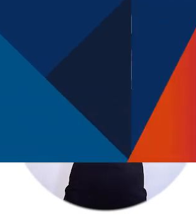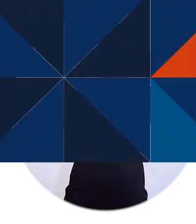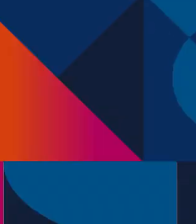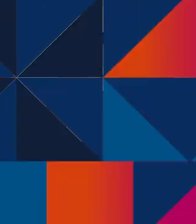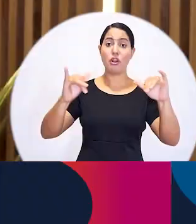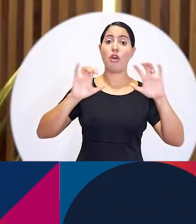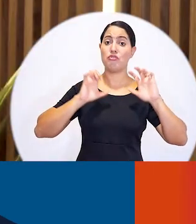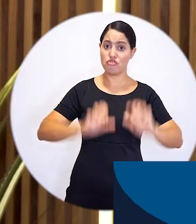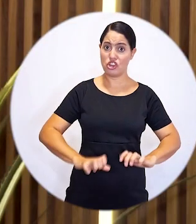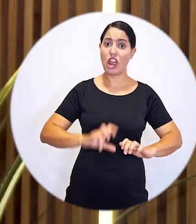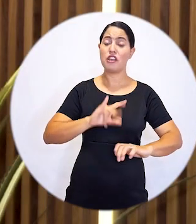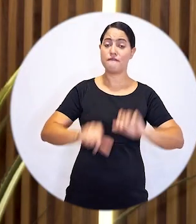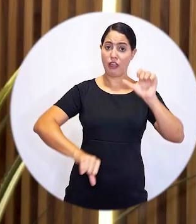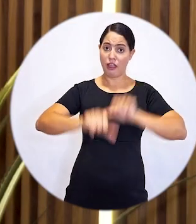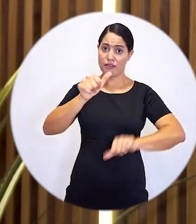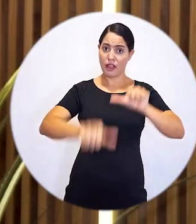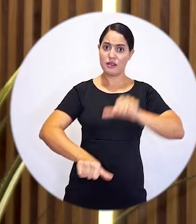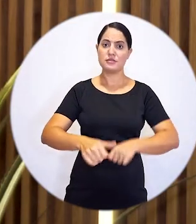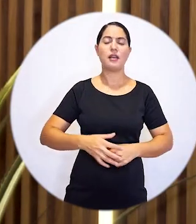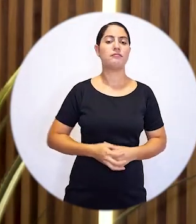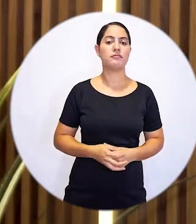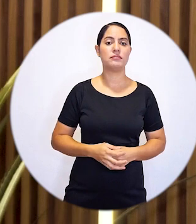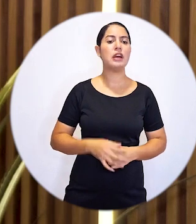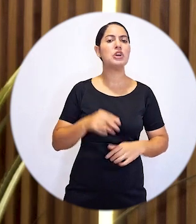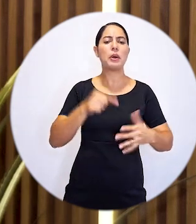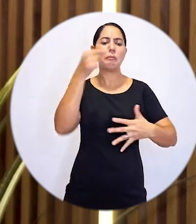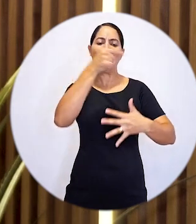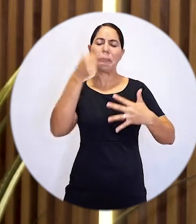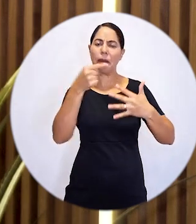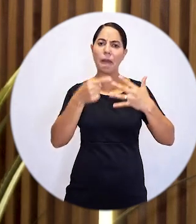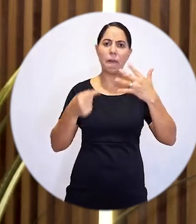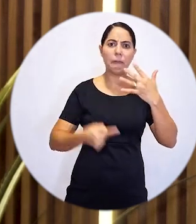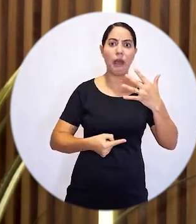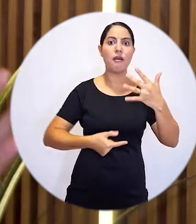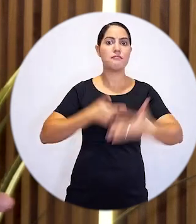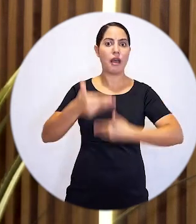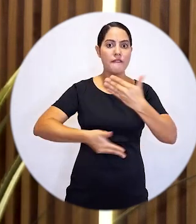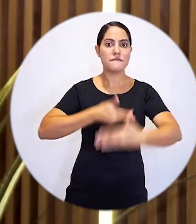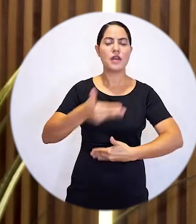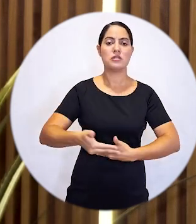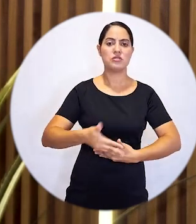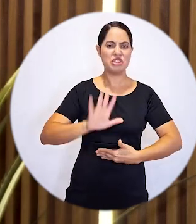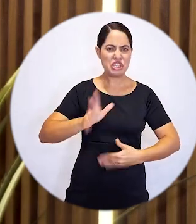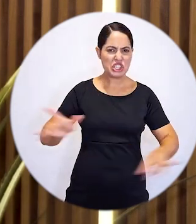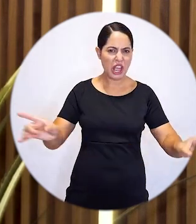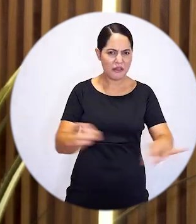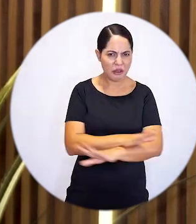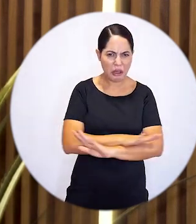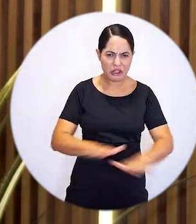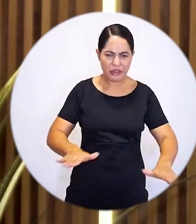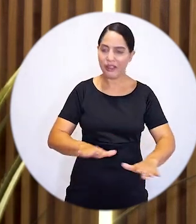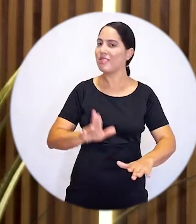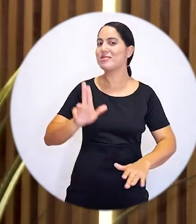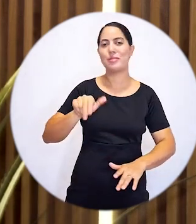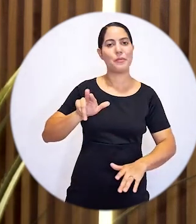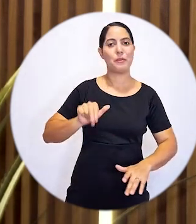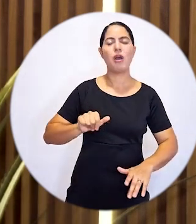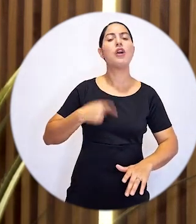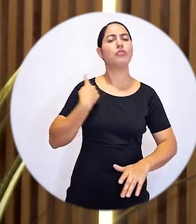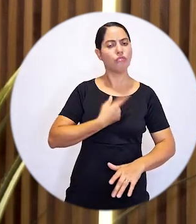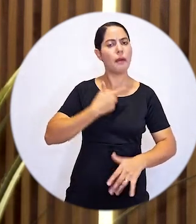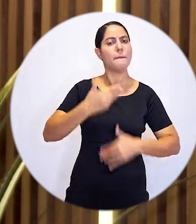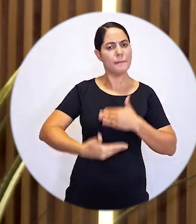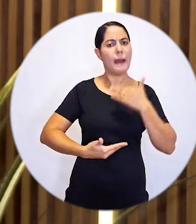pelo nosso Tribunal de Ética. Todos esses são avanços, não são suficientes, mas nós estamos caminhando.